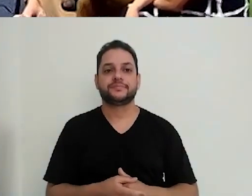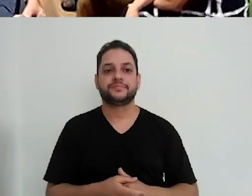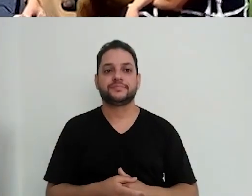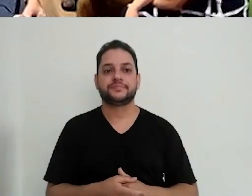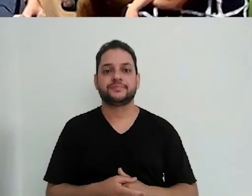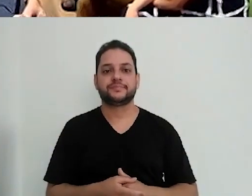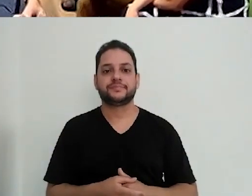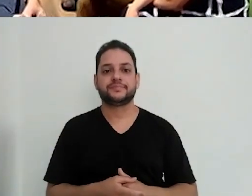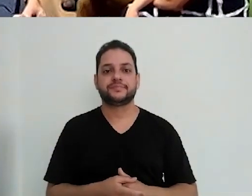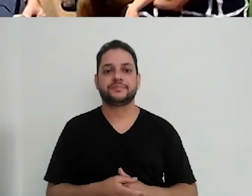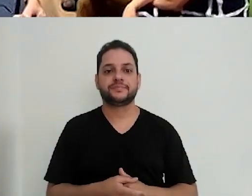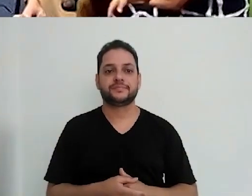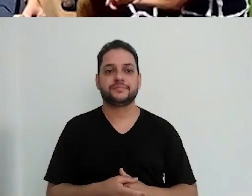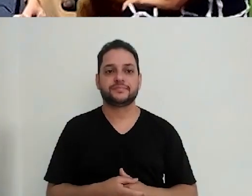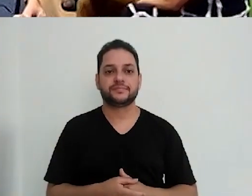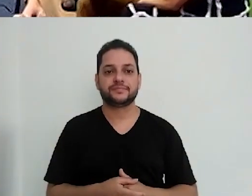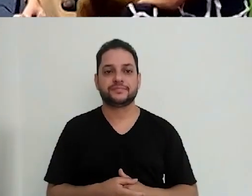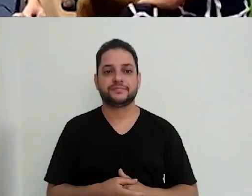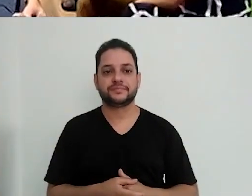Direito.